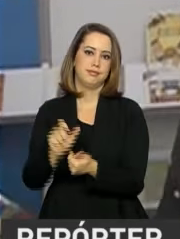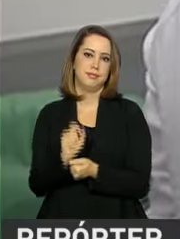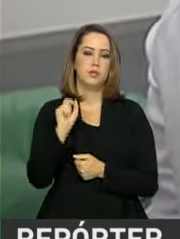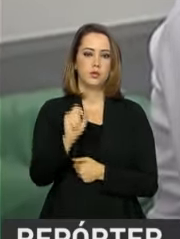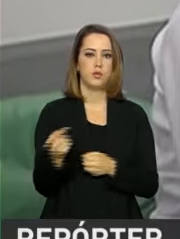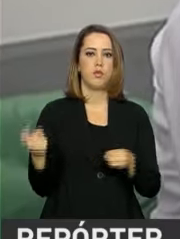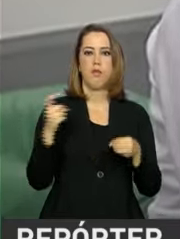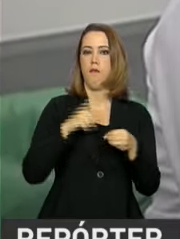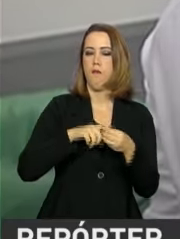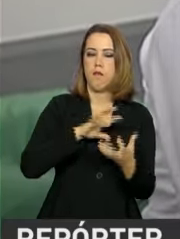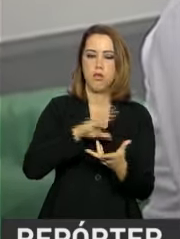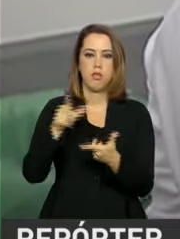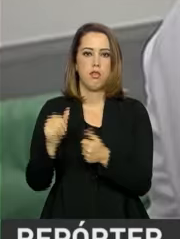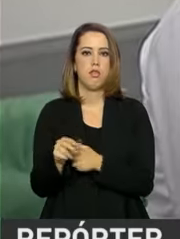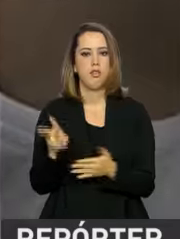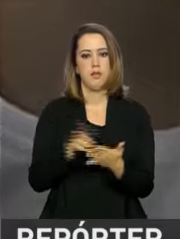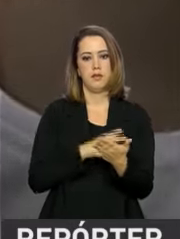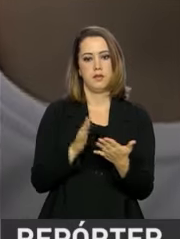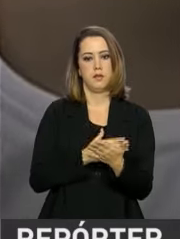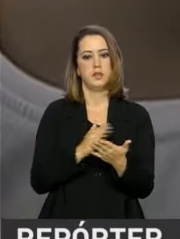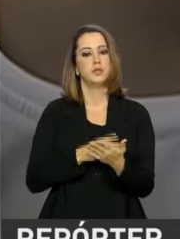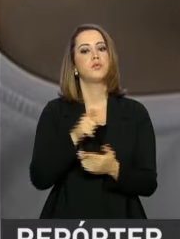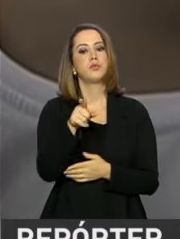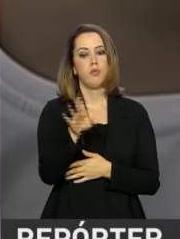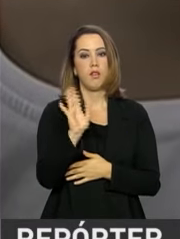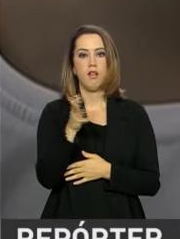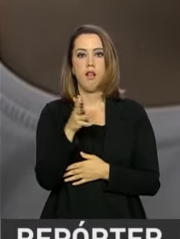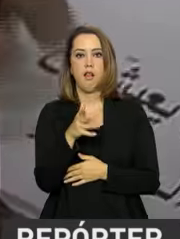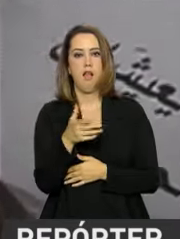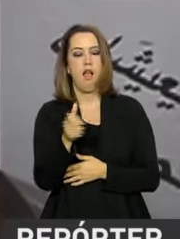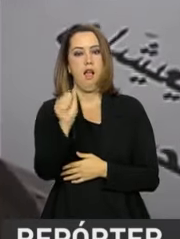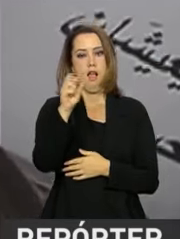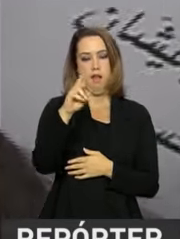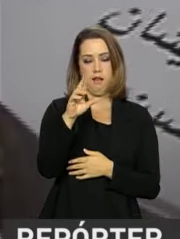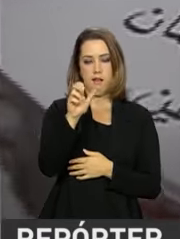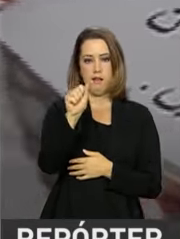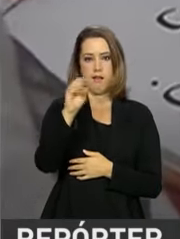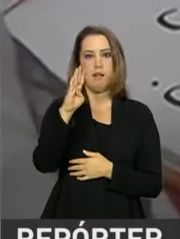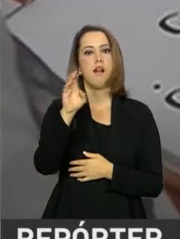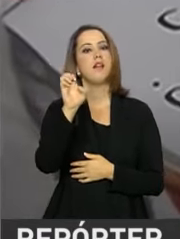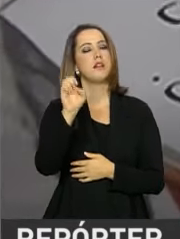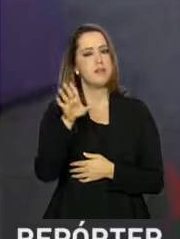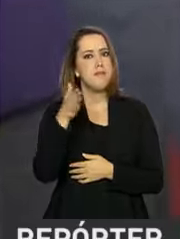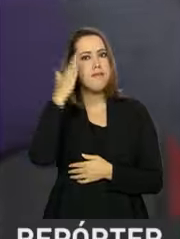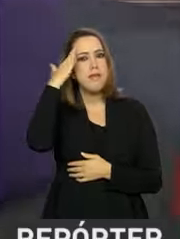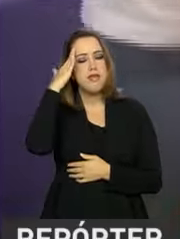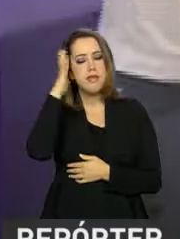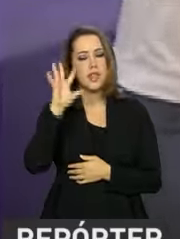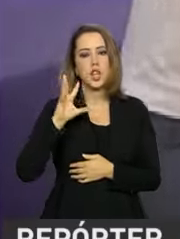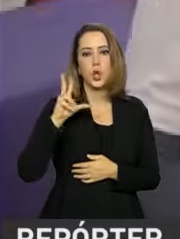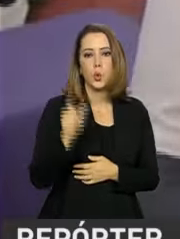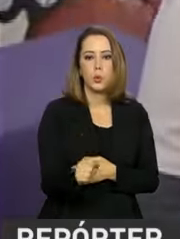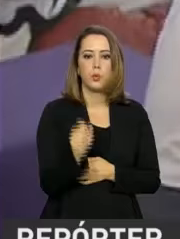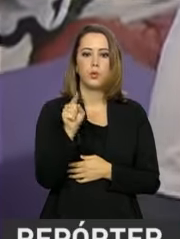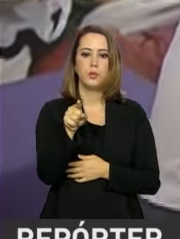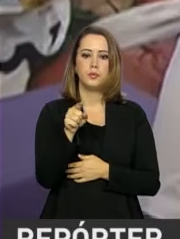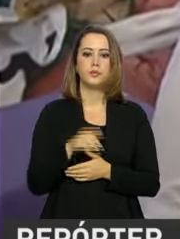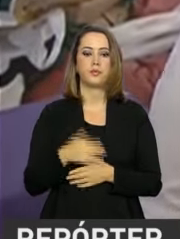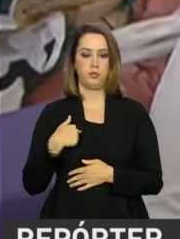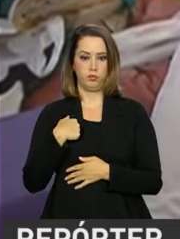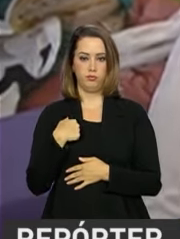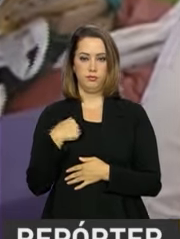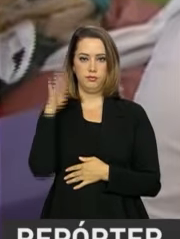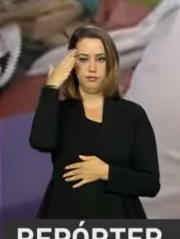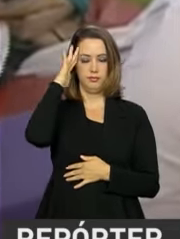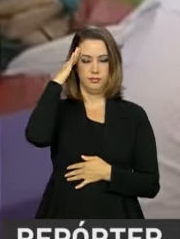literária. Caleb não sabe ler em árabe, mas parece ter entendido tudo o que tinha no livro. Eu entendi que,